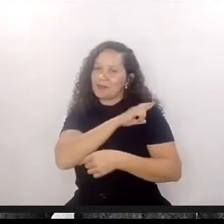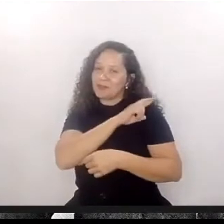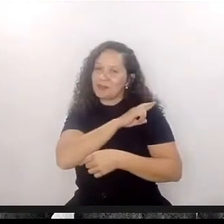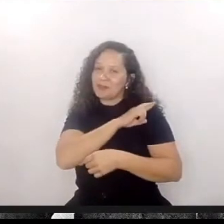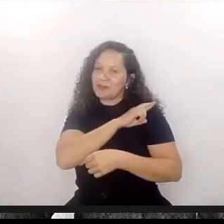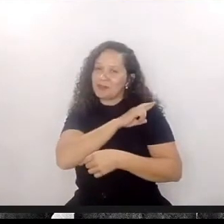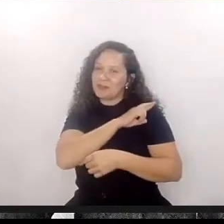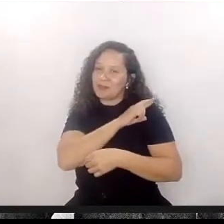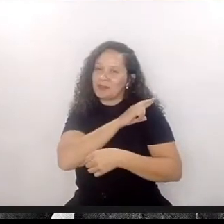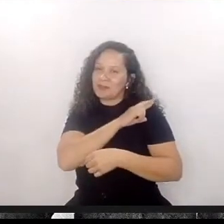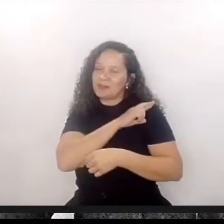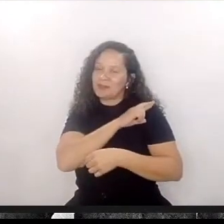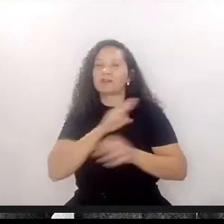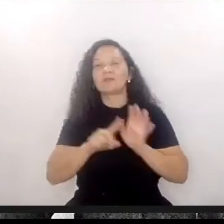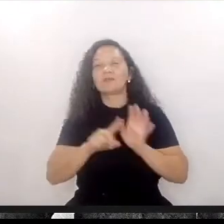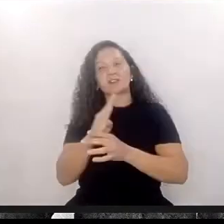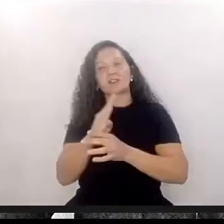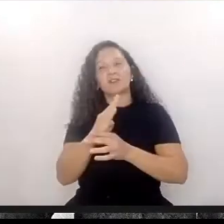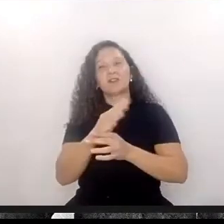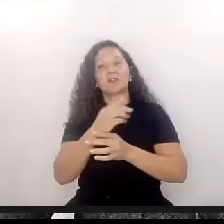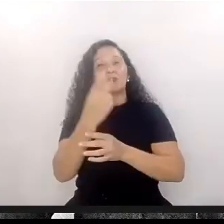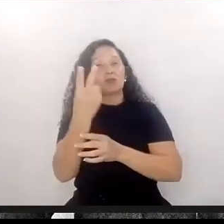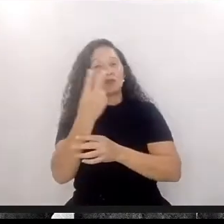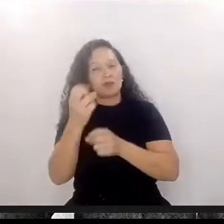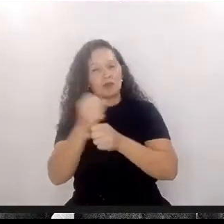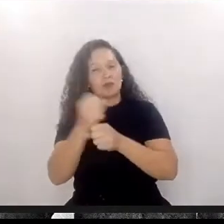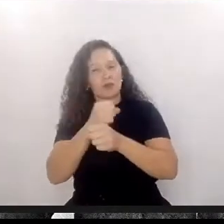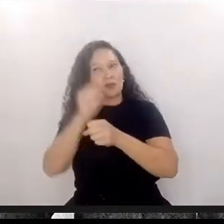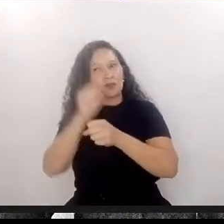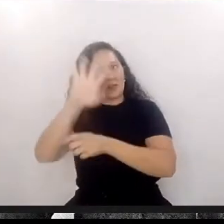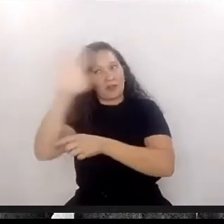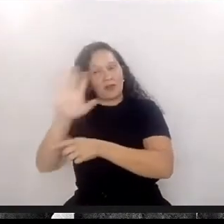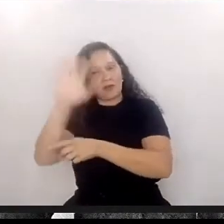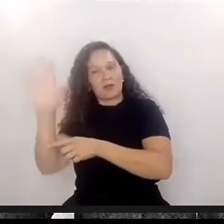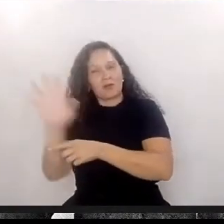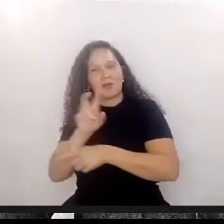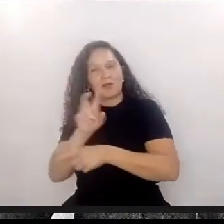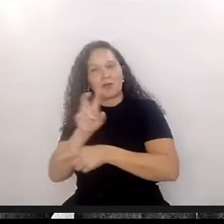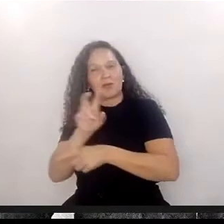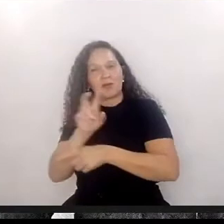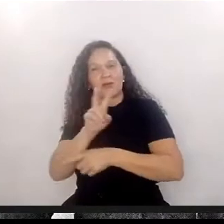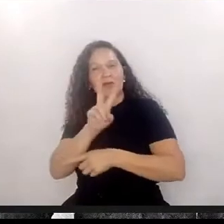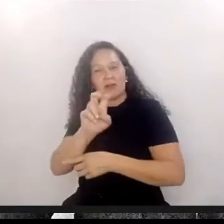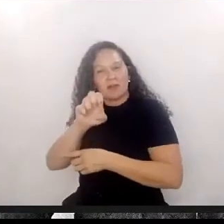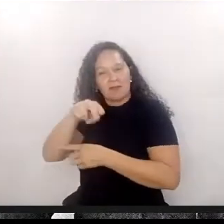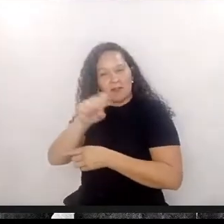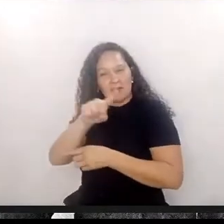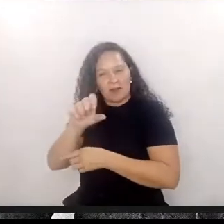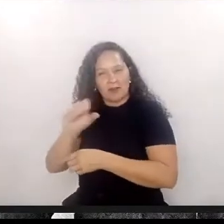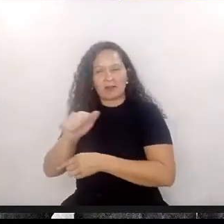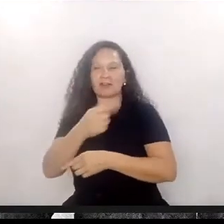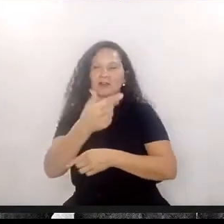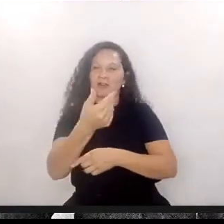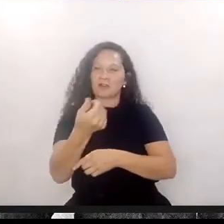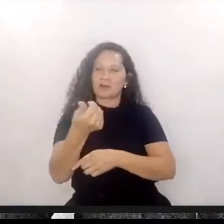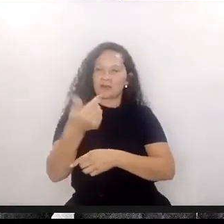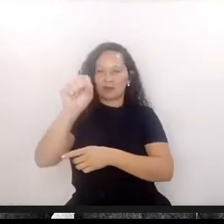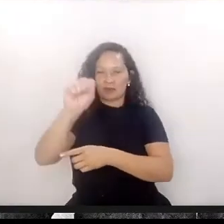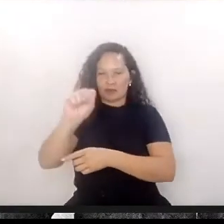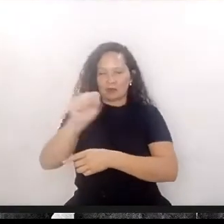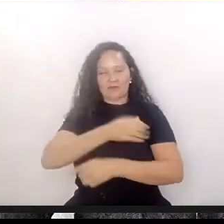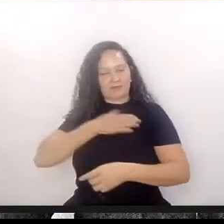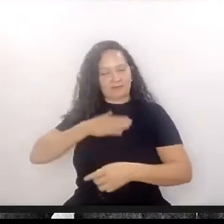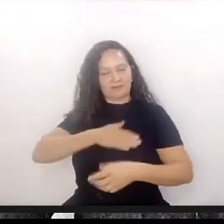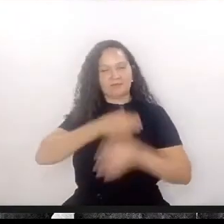de Veneza de 2018, Walls of Air. E é com satisfação que também anunciamos a sua